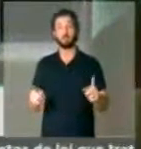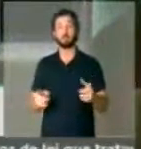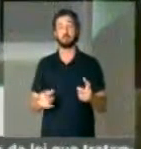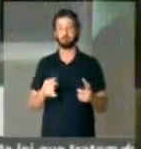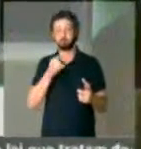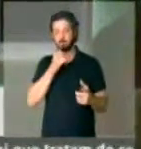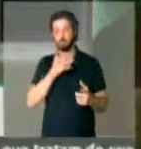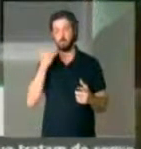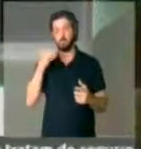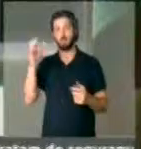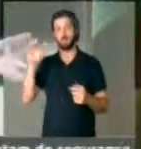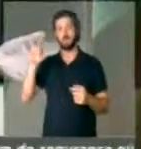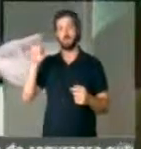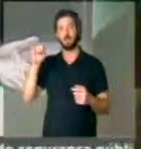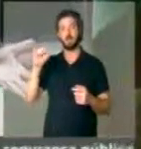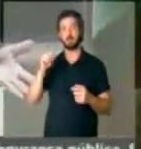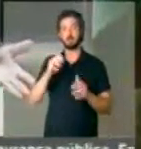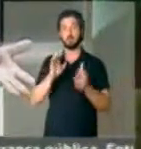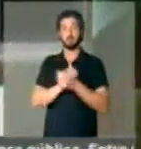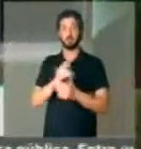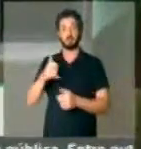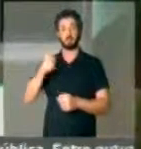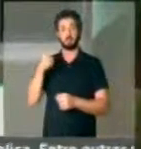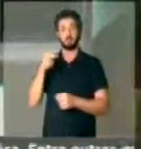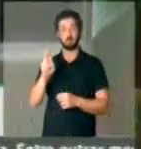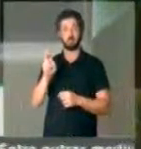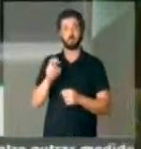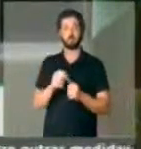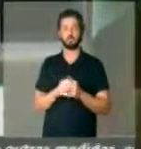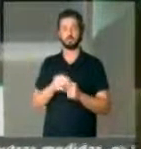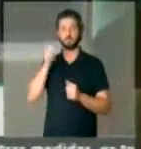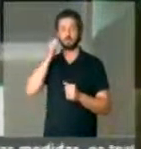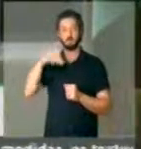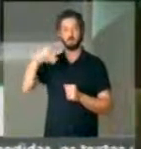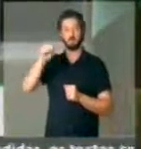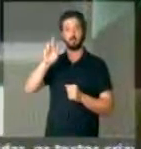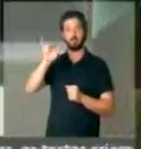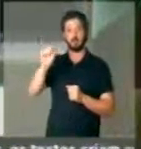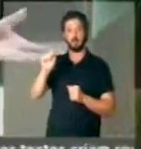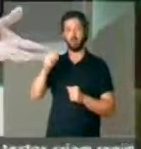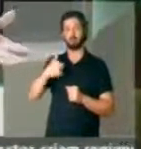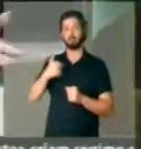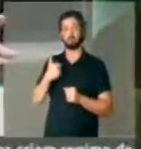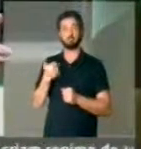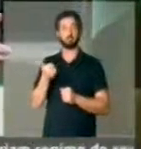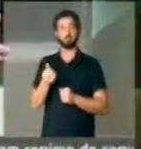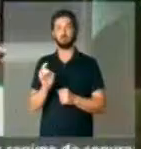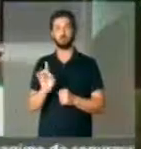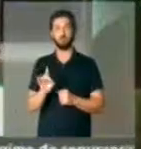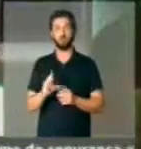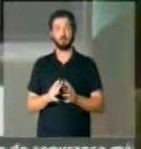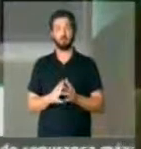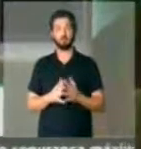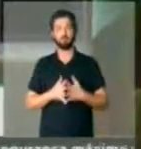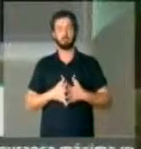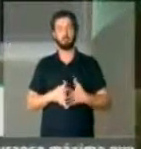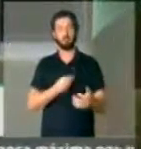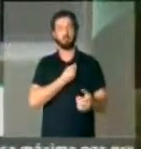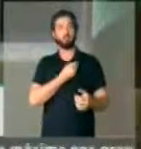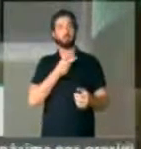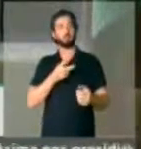seu Elias, que casou-se com 25 anos de idade com a Maria Elite, que tinha apenas 16, viveu